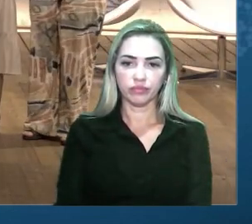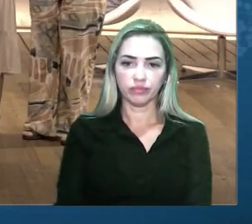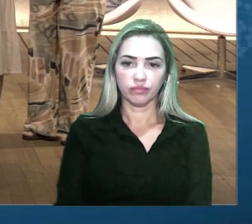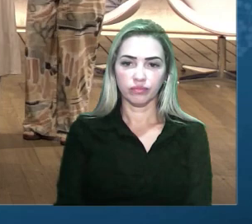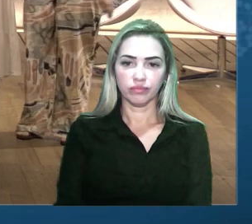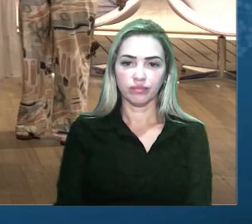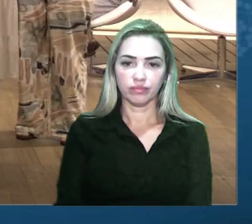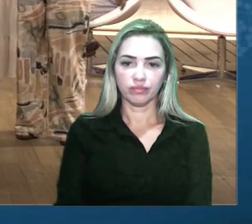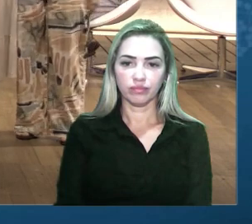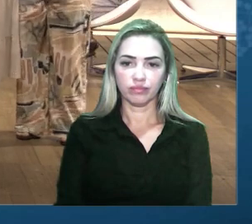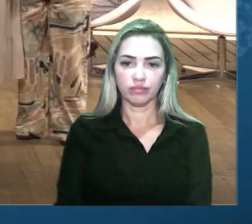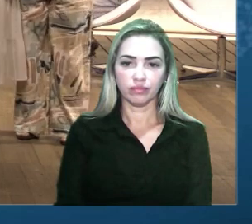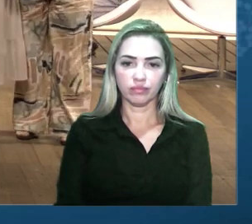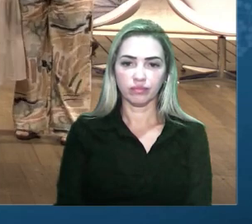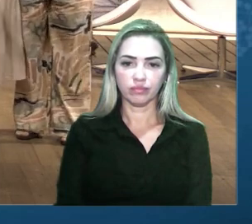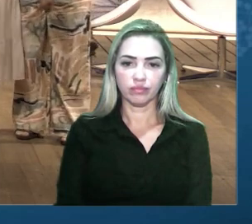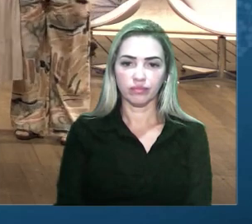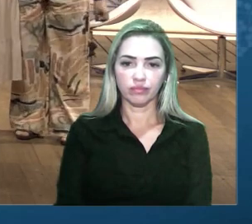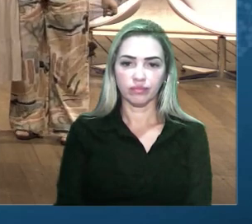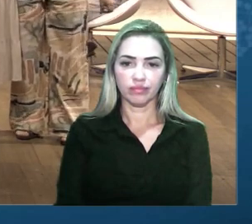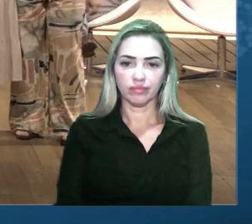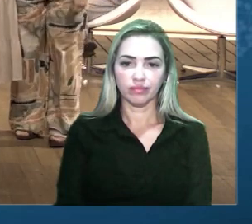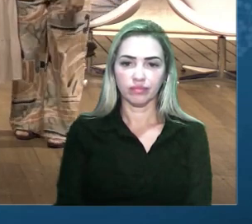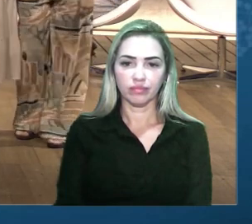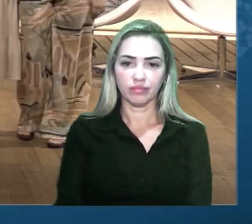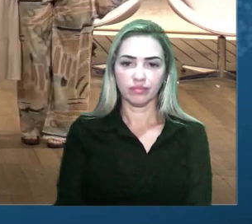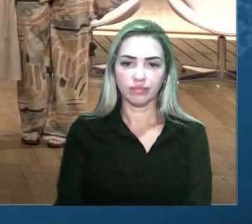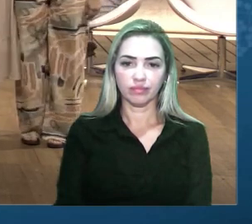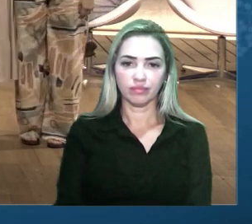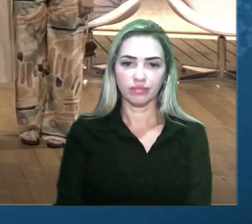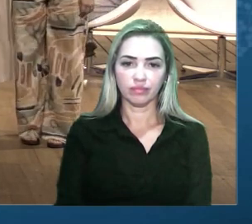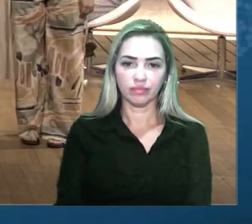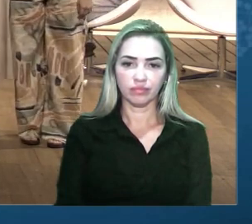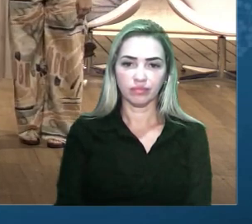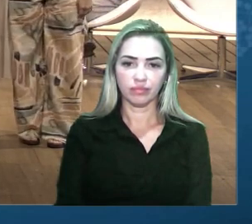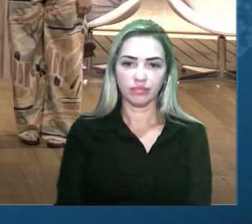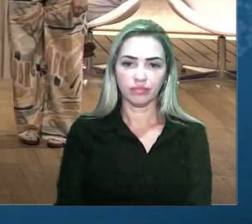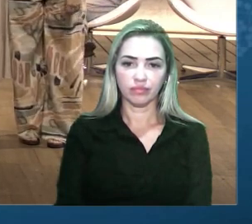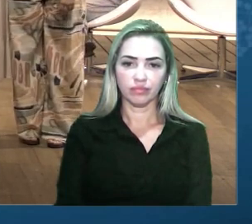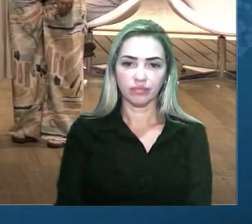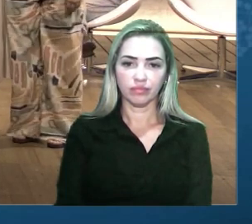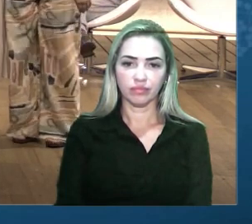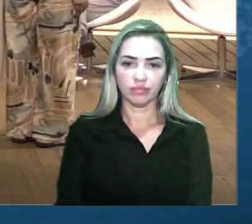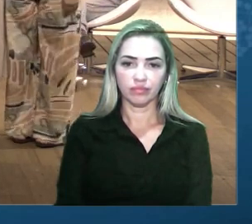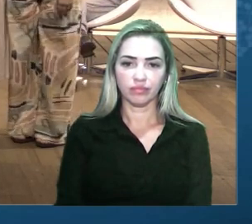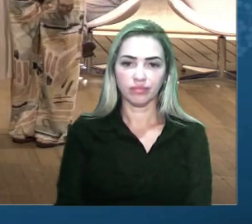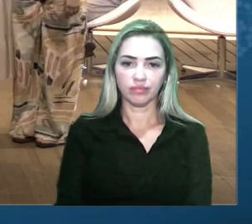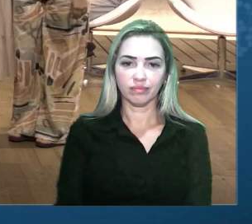Bringing up.